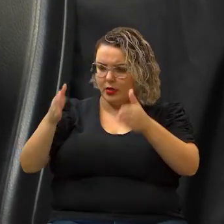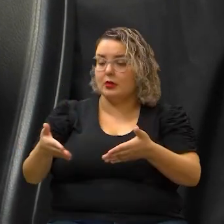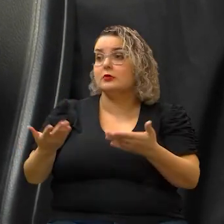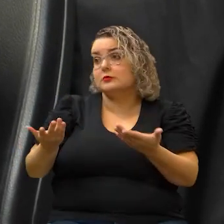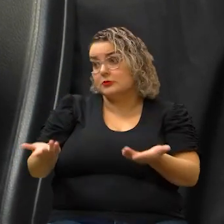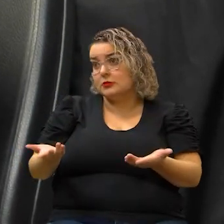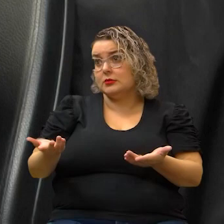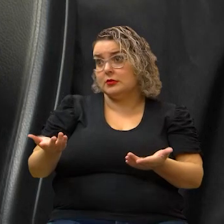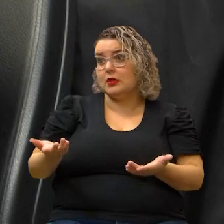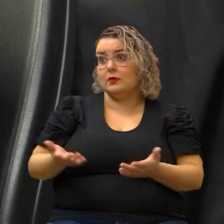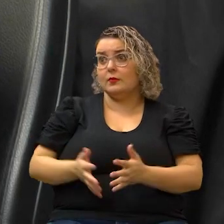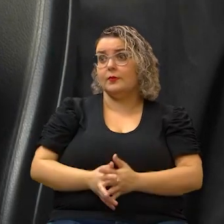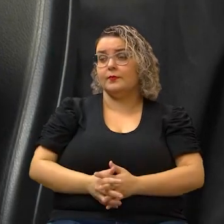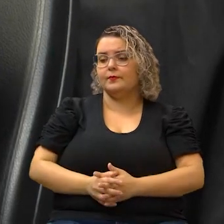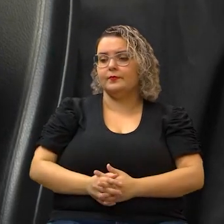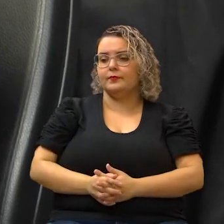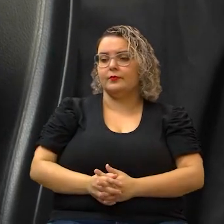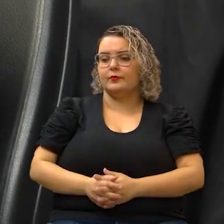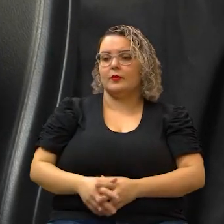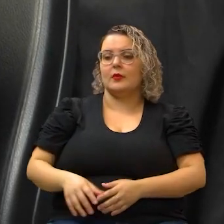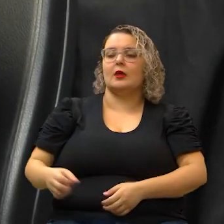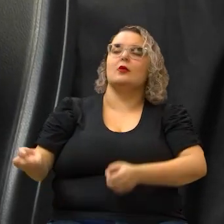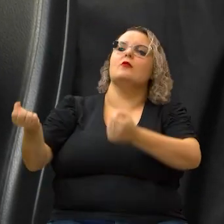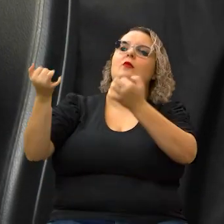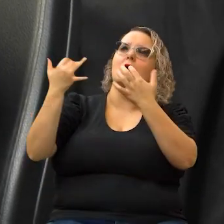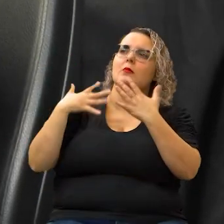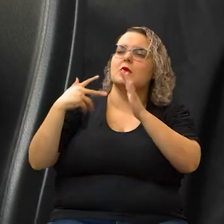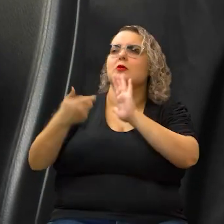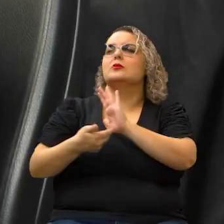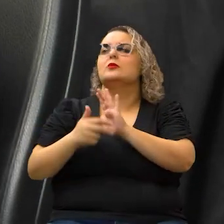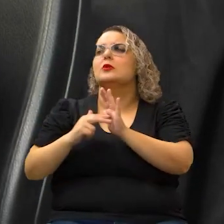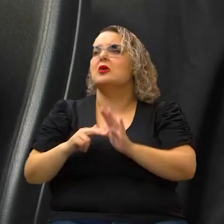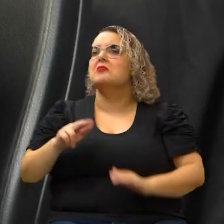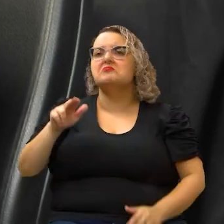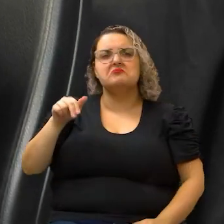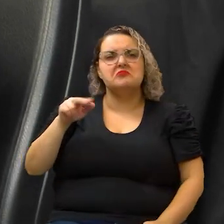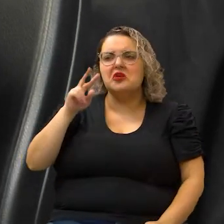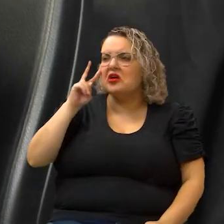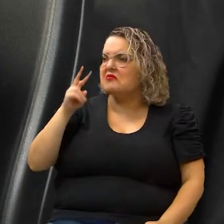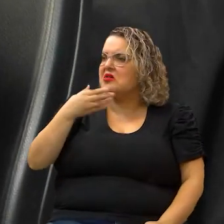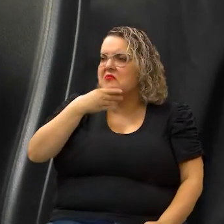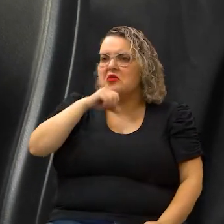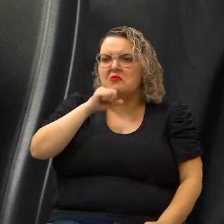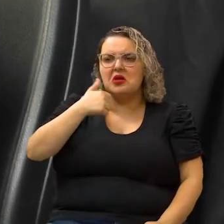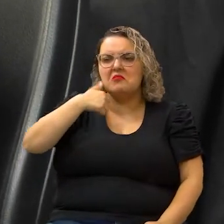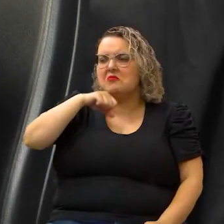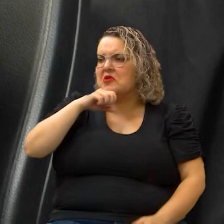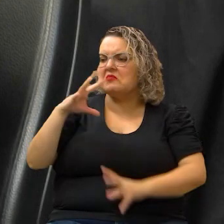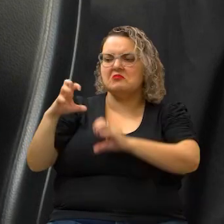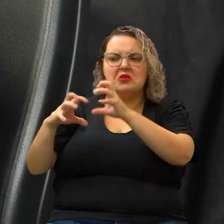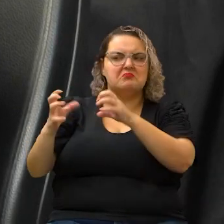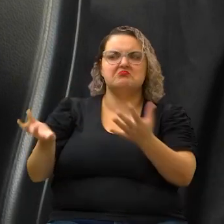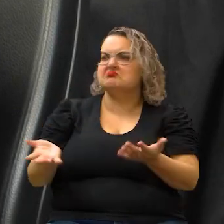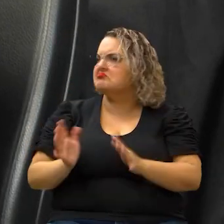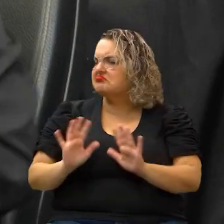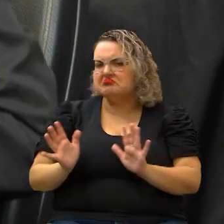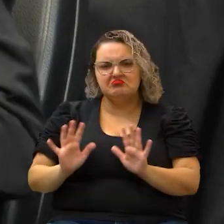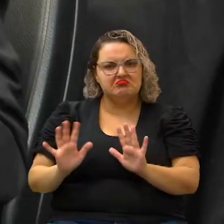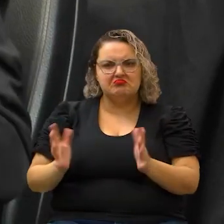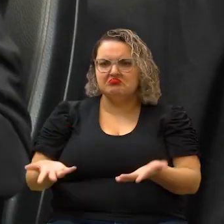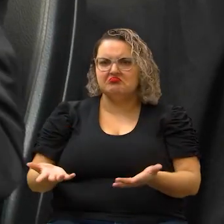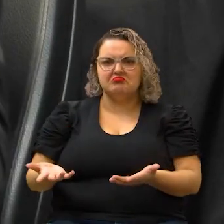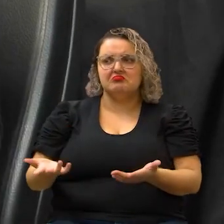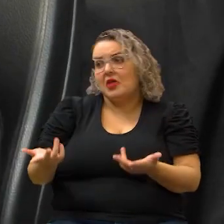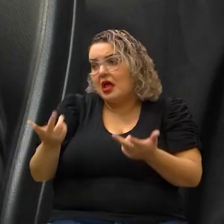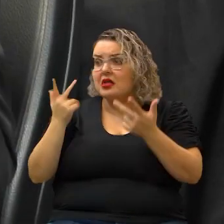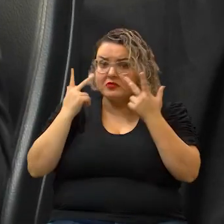Então, fui abençoado no sentido de que eu nunca vi meus pais brigarem, por exemplo. Nunca vi, não, né? Que é uma